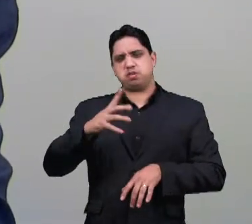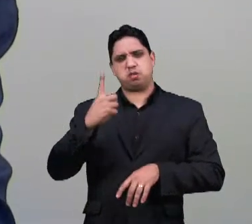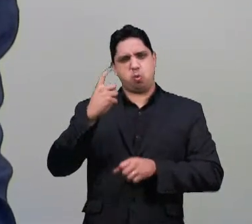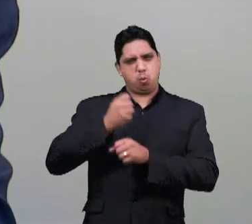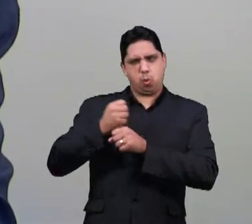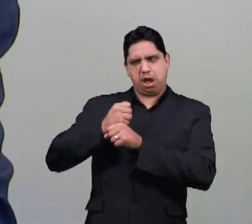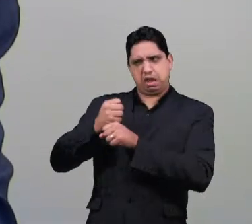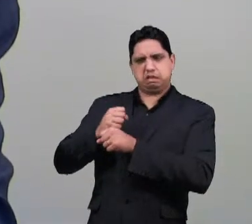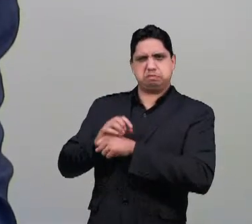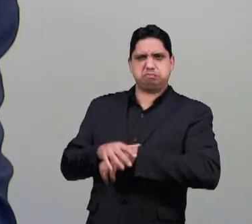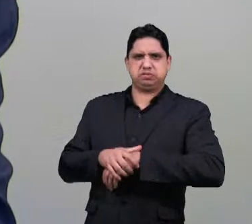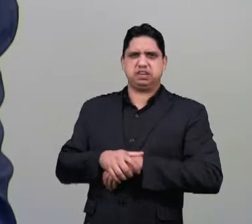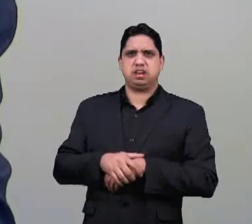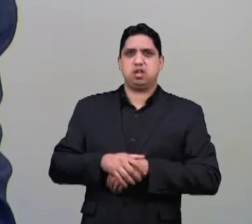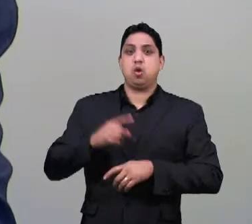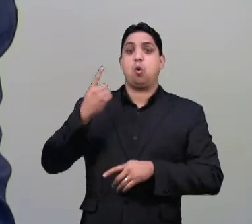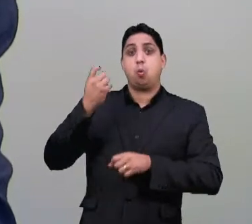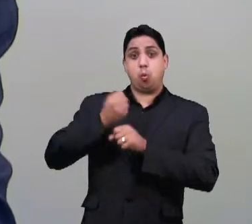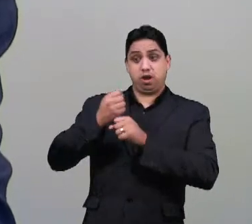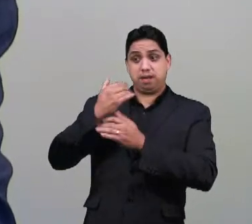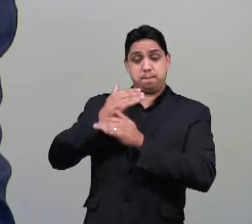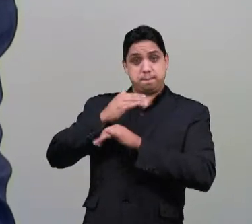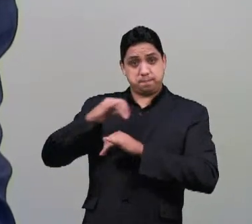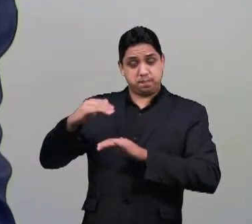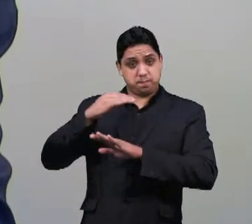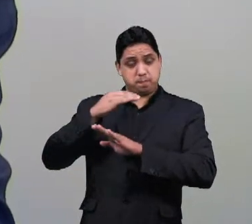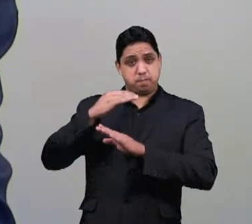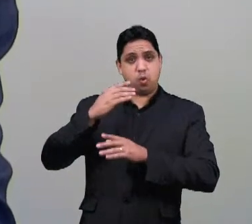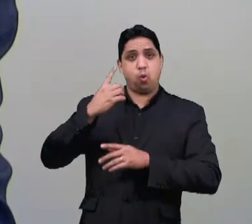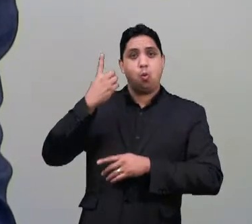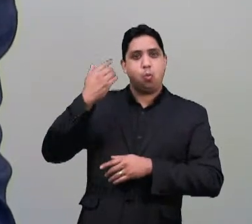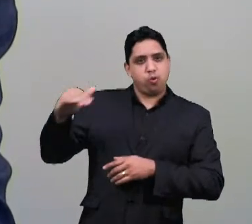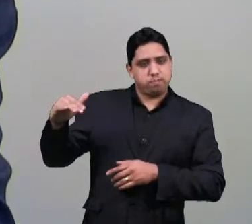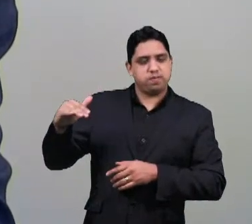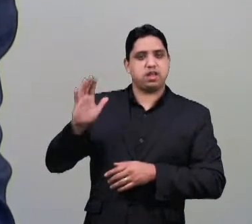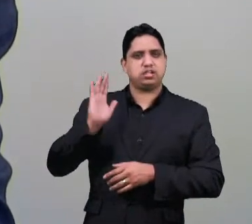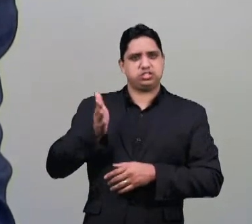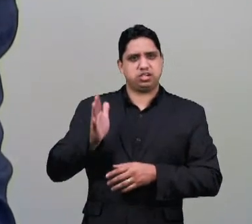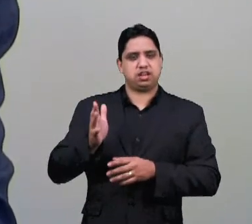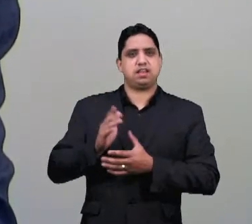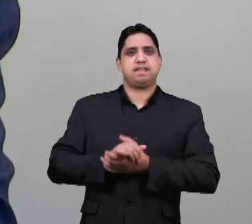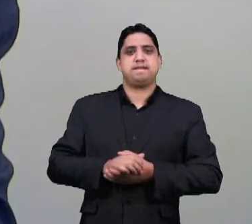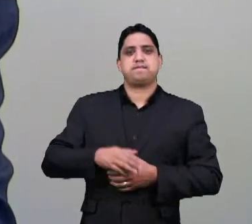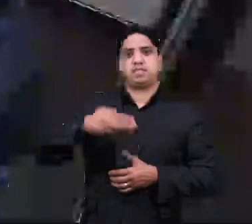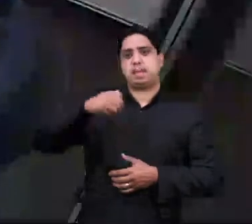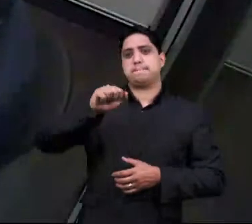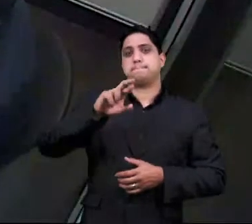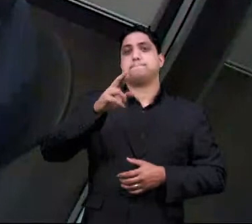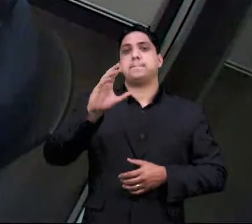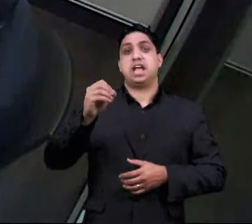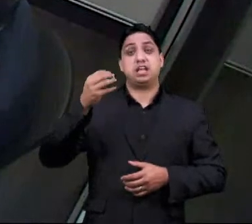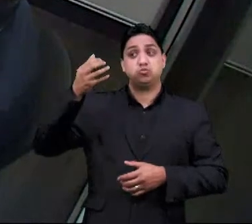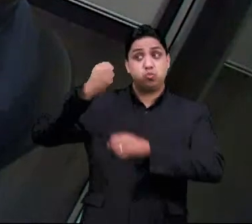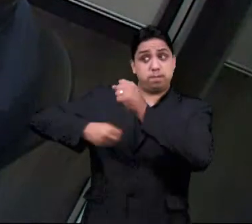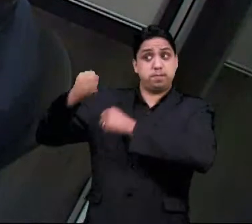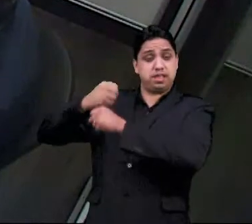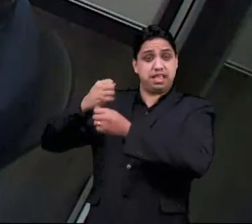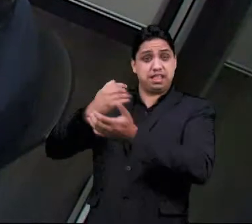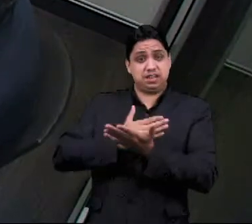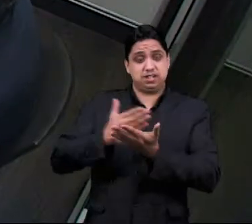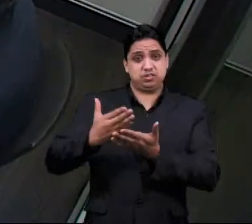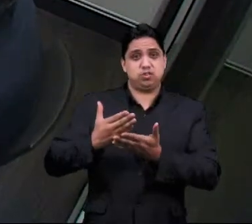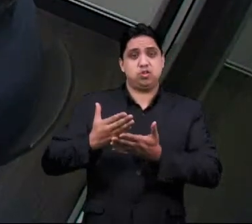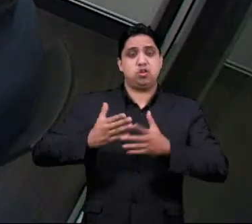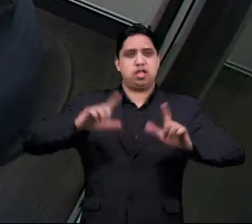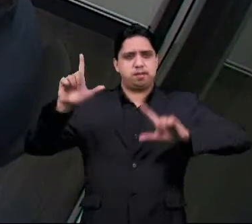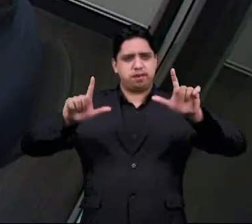Um ano? 1 ano e meio. 1 ano e meio, né? 1 ano e meio. No início da pandemia, nós começamos a ter essa experiência. Março do ano passado. Com o programa Anunciando o Evangelho